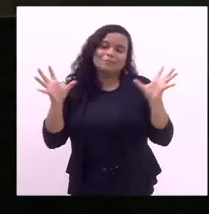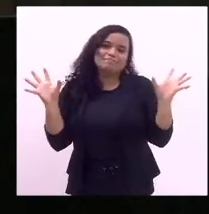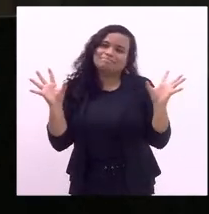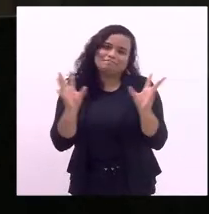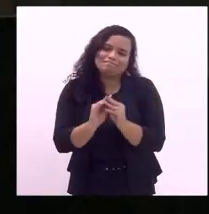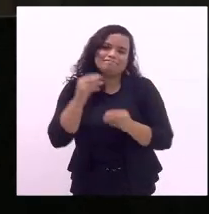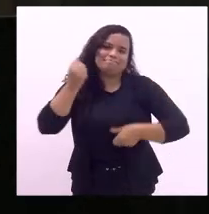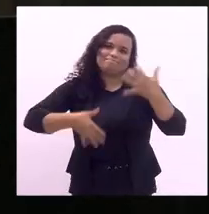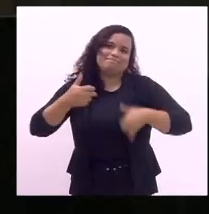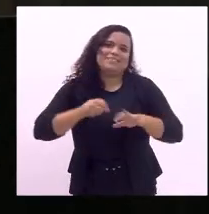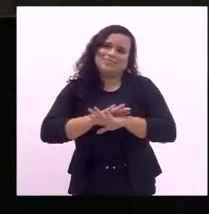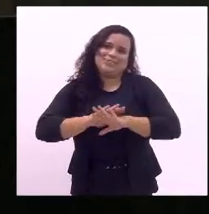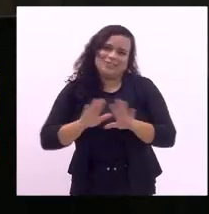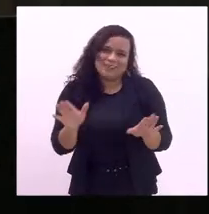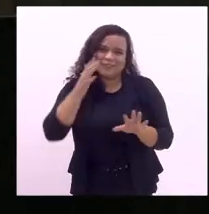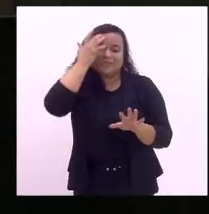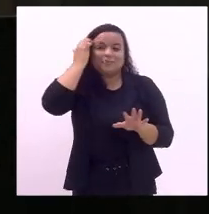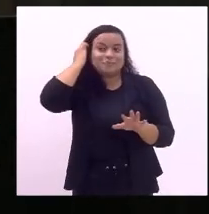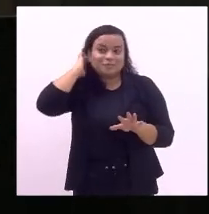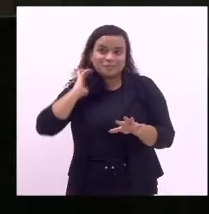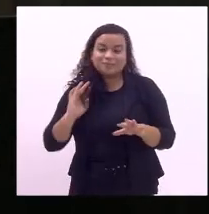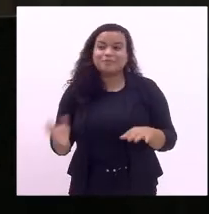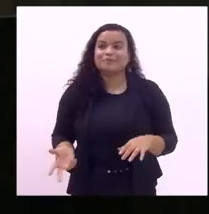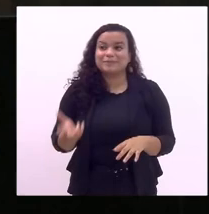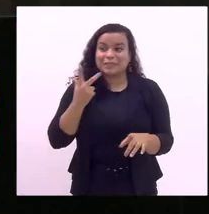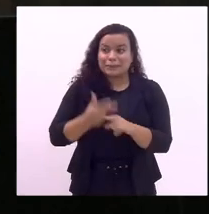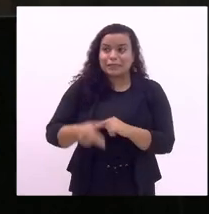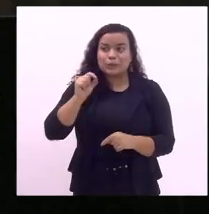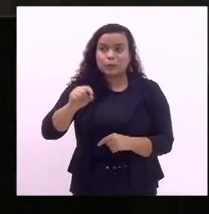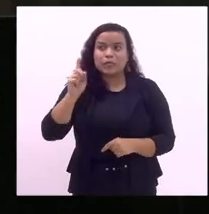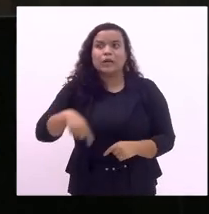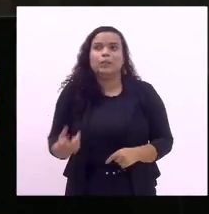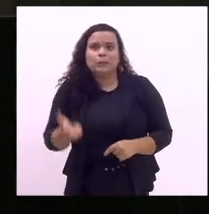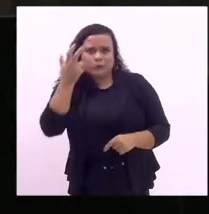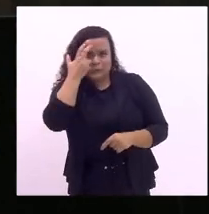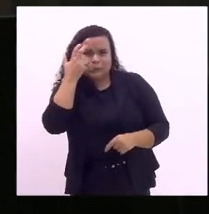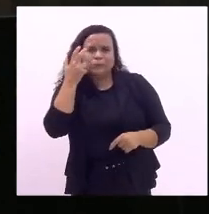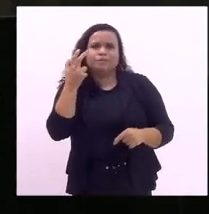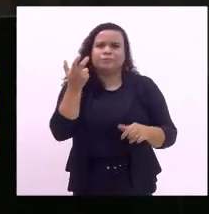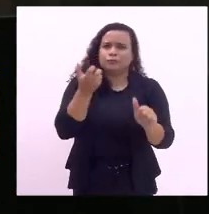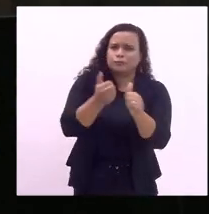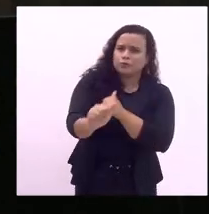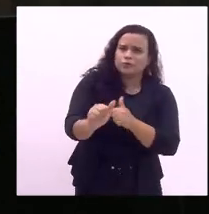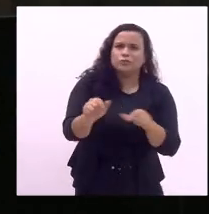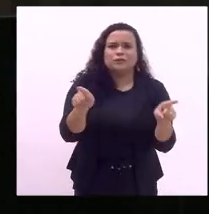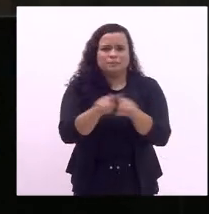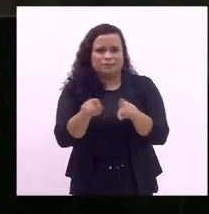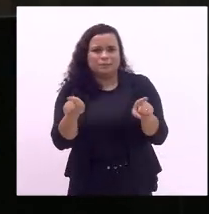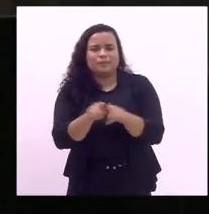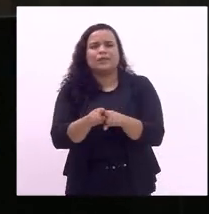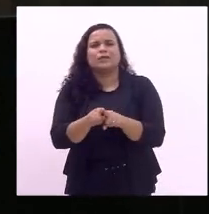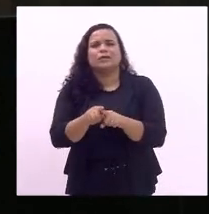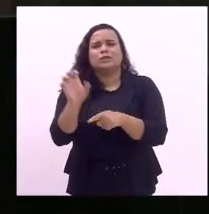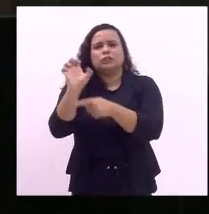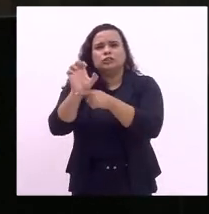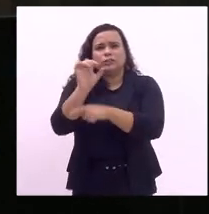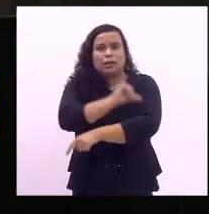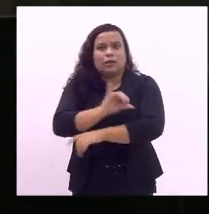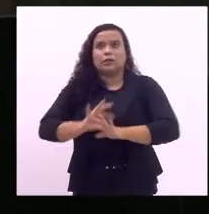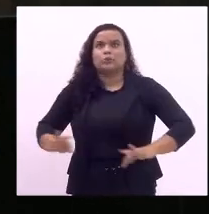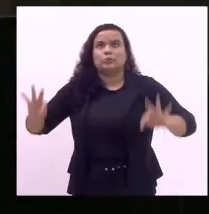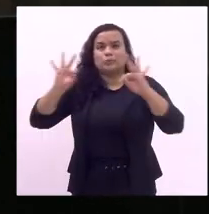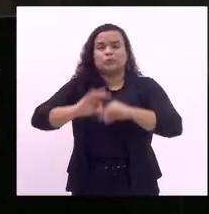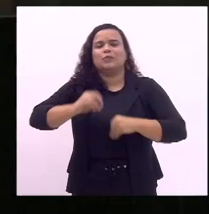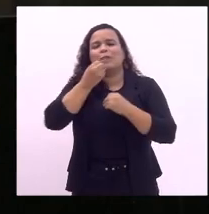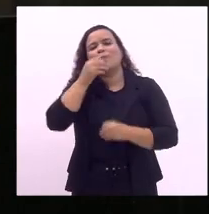minhas palavras. Com isso, ganha a cultura. Com isso, ganha o esporte de todo o estado do Rio de Janeiro.